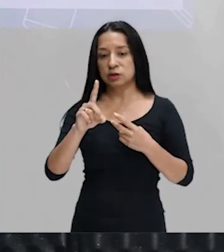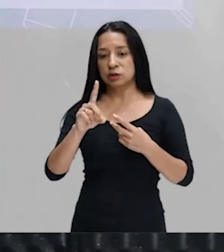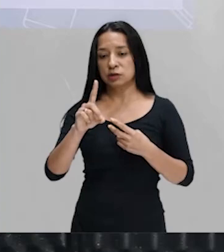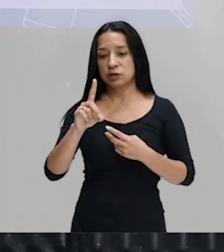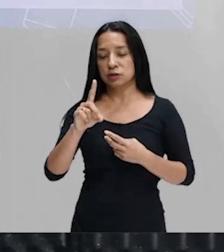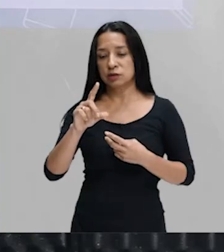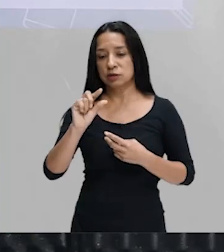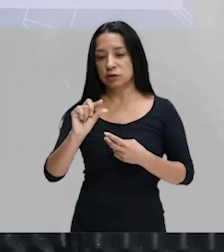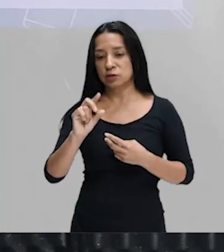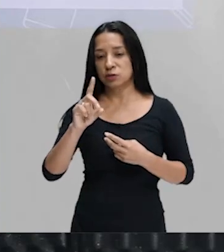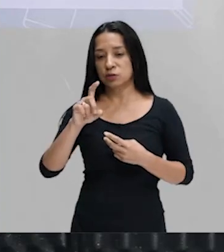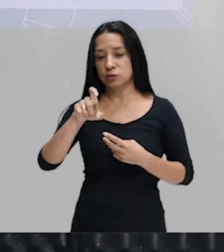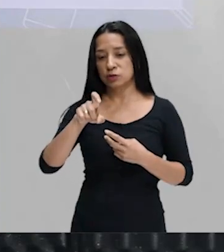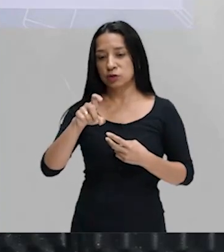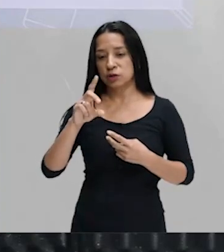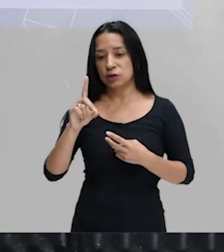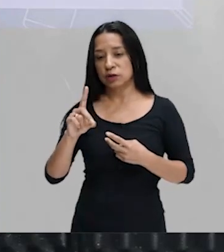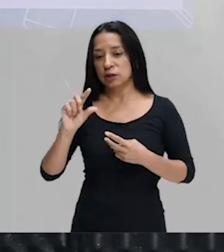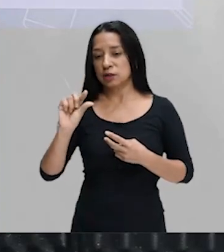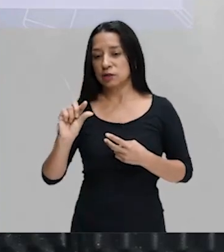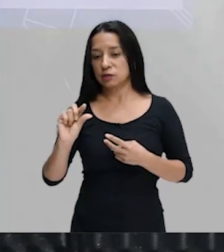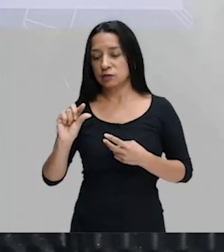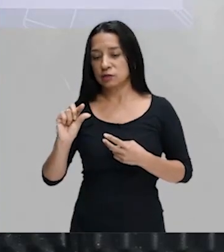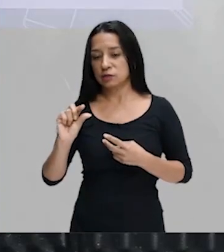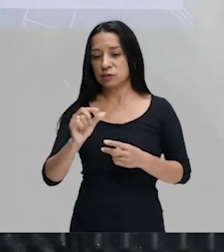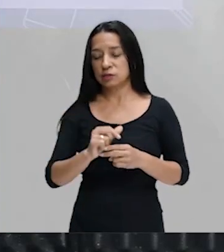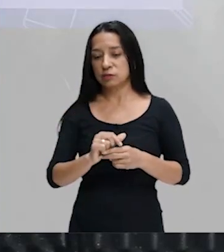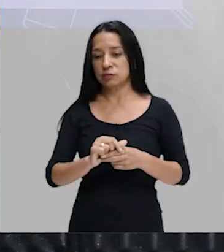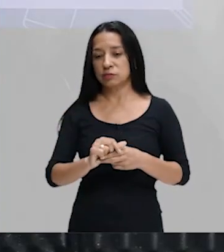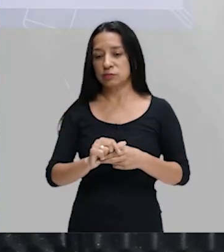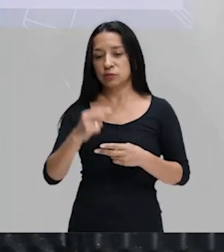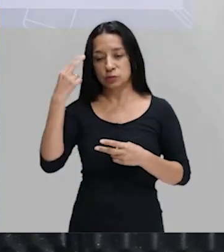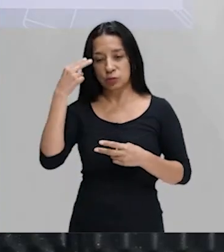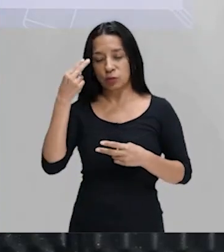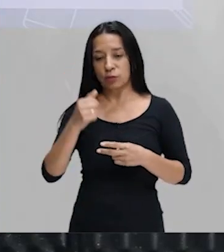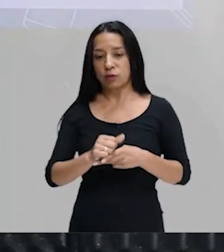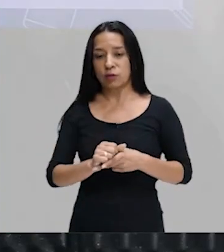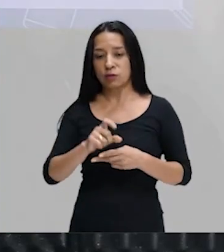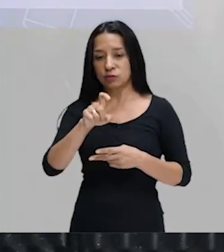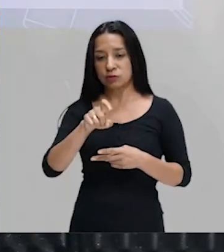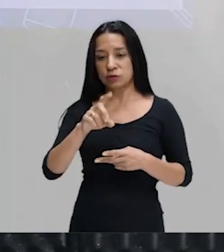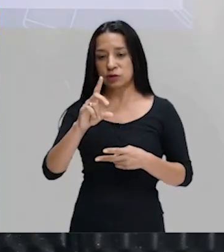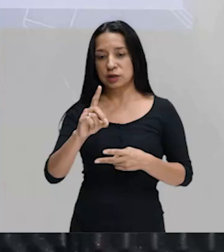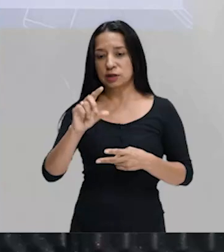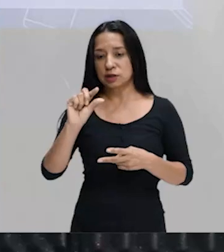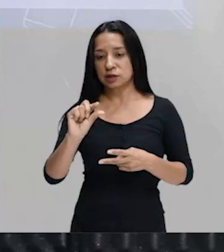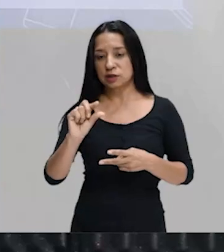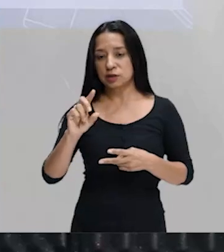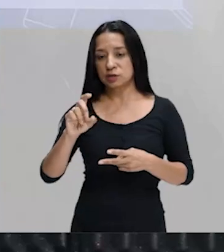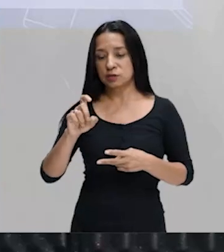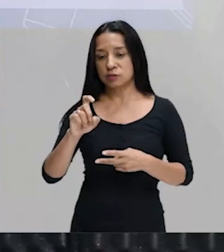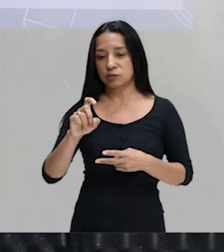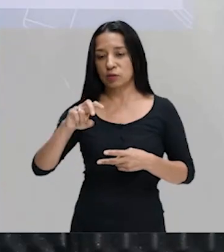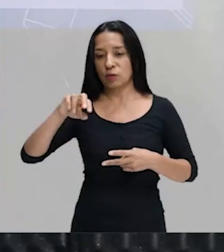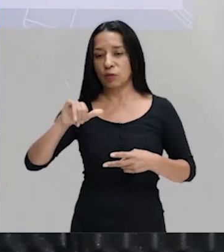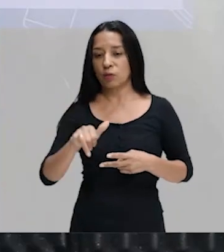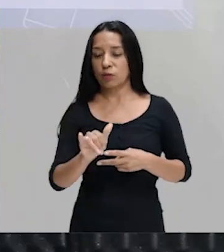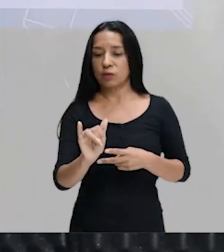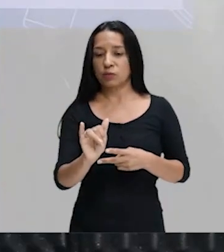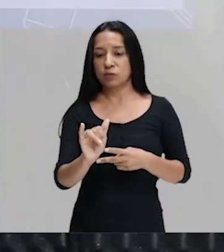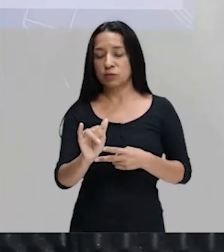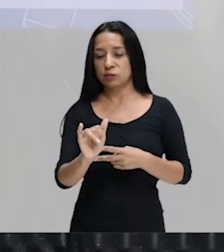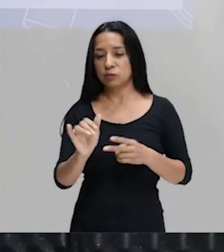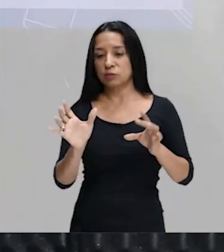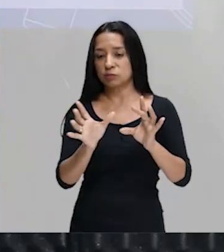XDzão, indivíduo heterozigoto, indivíduo normal. E XDzinho com Y vai dar o indivíduo masculino que